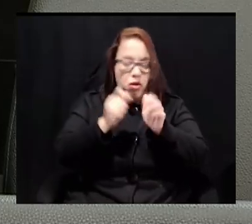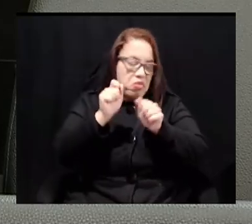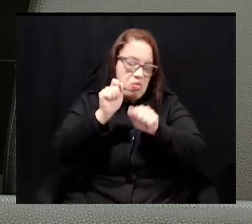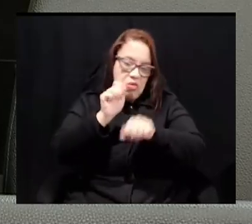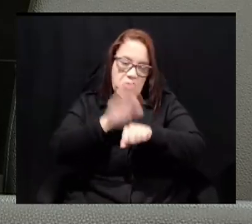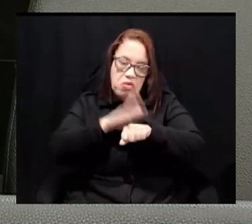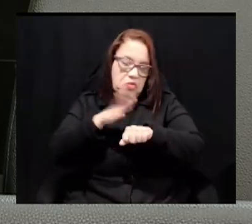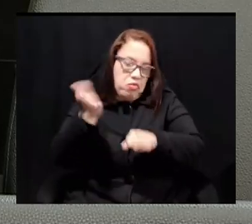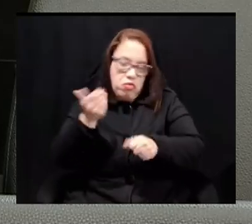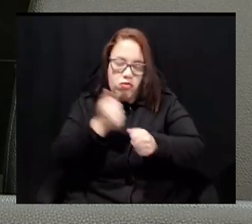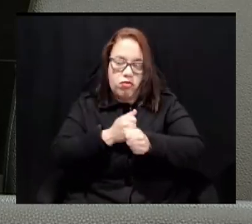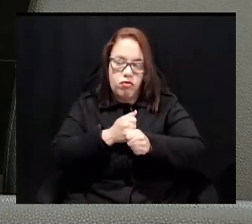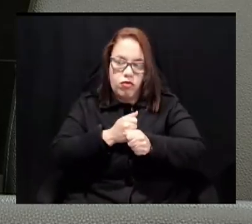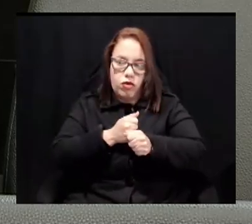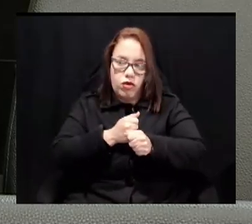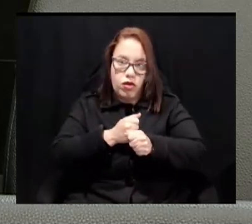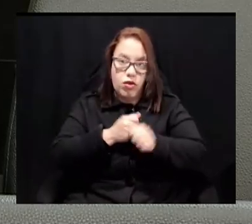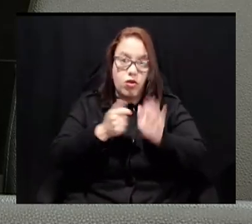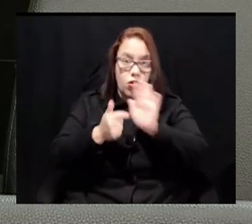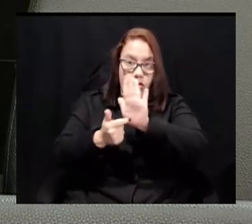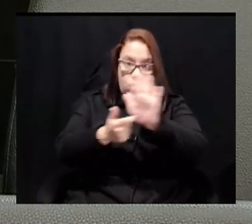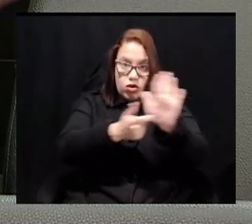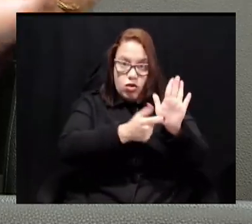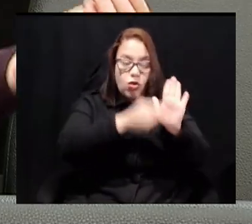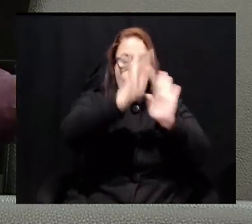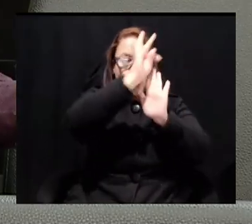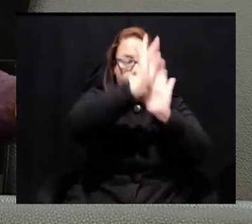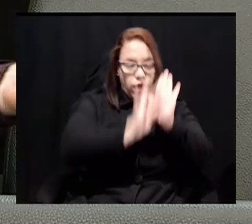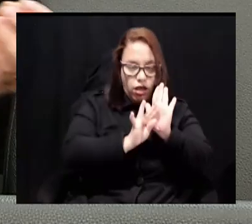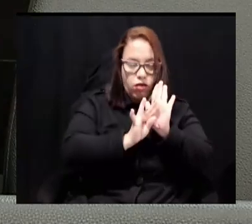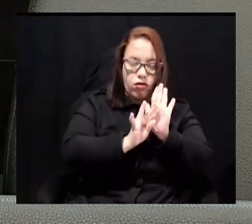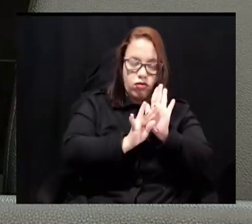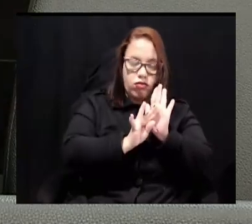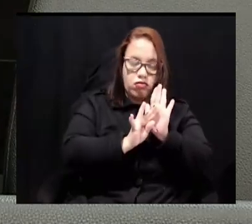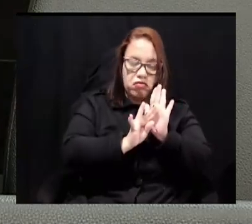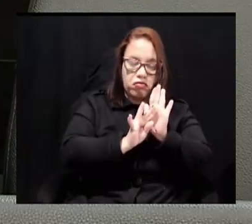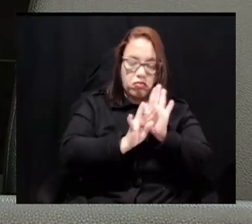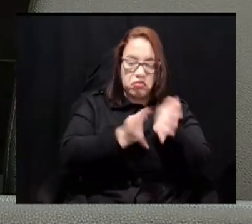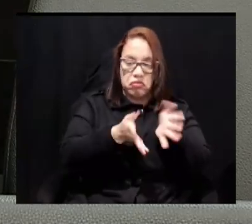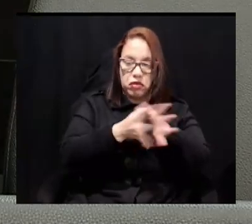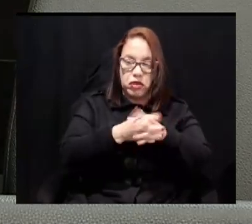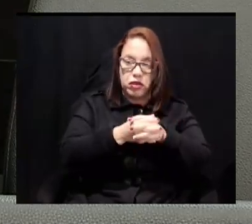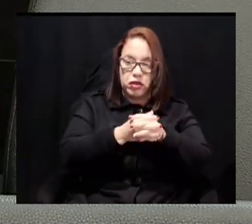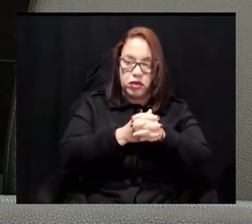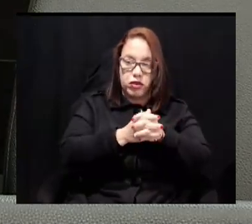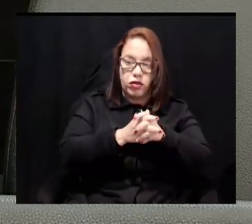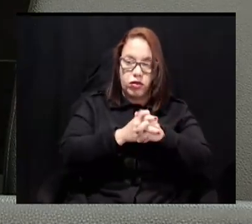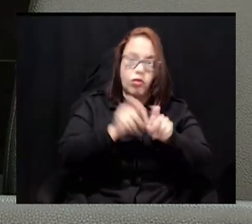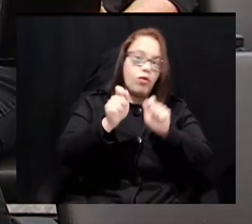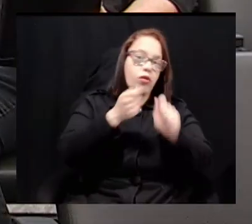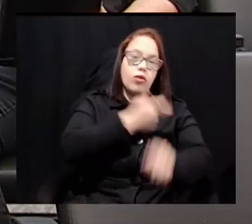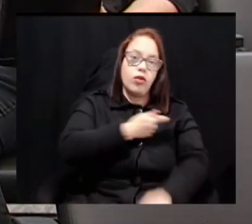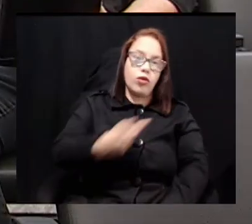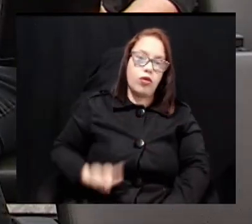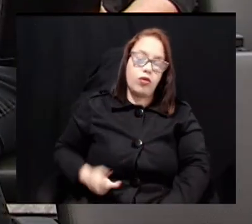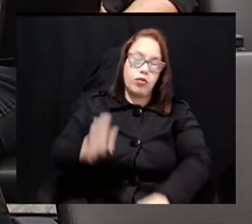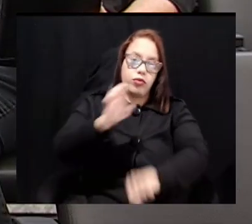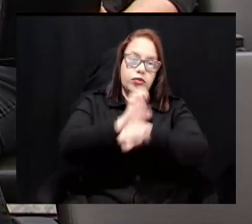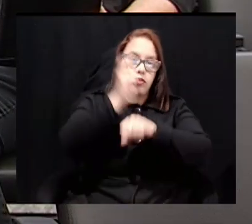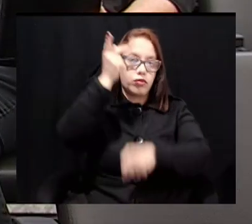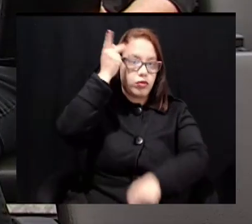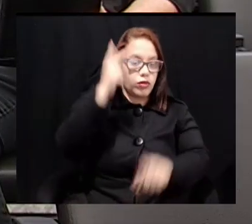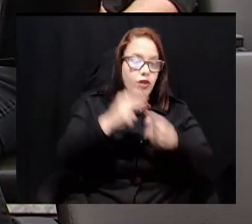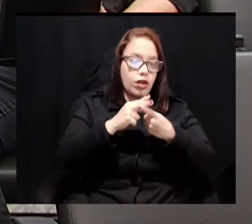uma imagem, seja um texto, seja até mesmo como a questão do governo do estado de São Paulo está colocando essa ferramenta